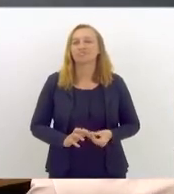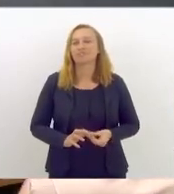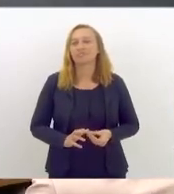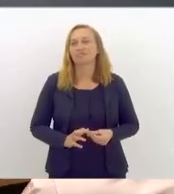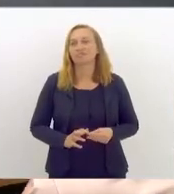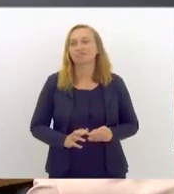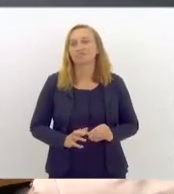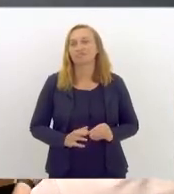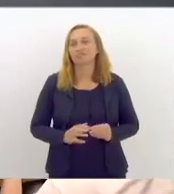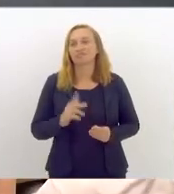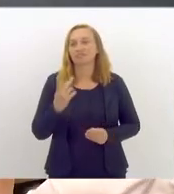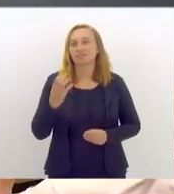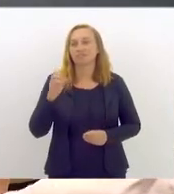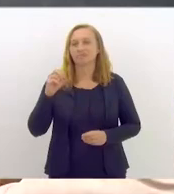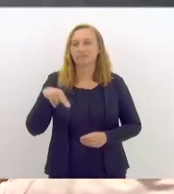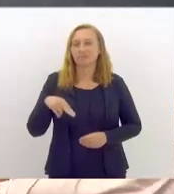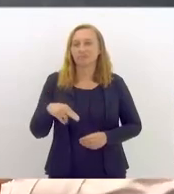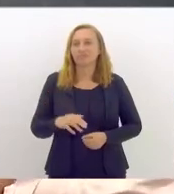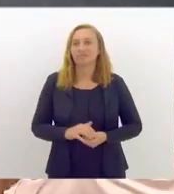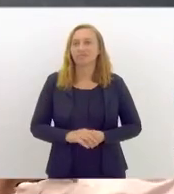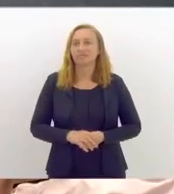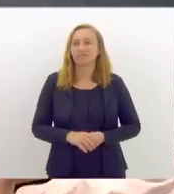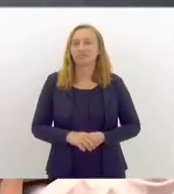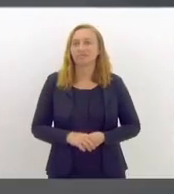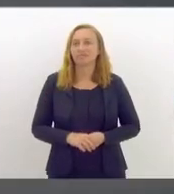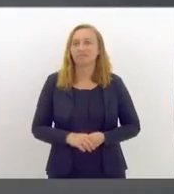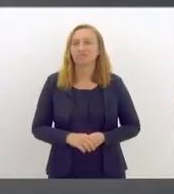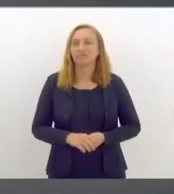a Helen por favor